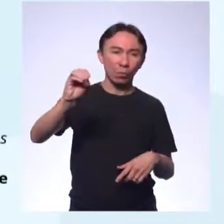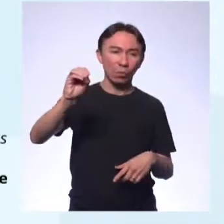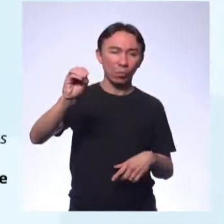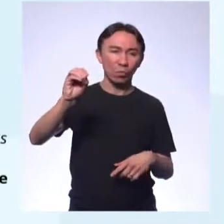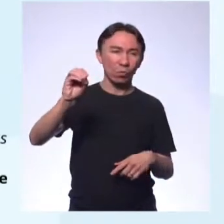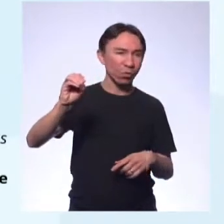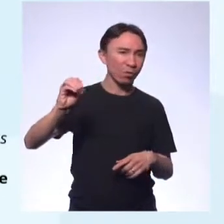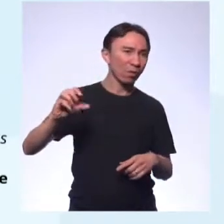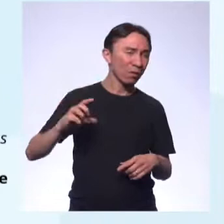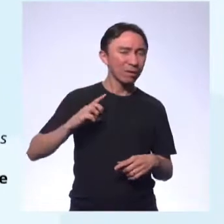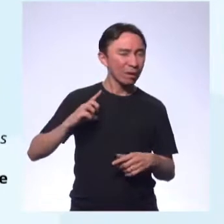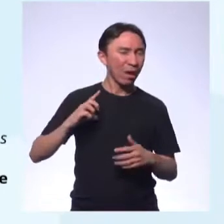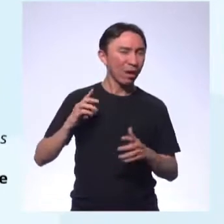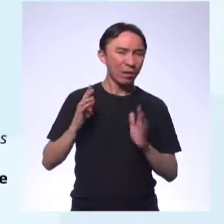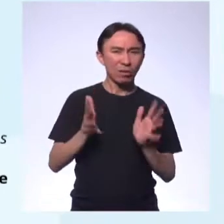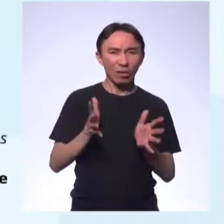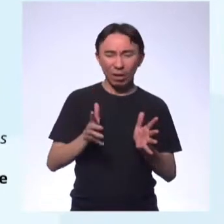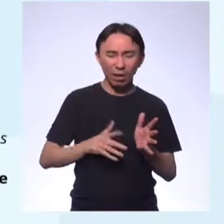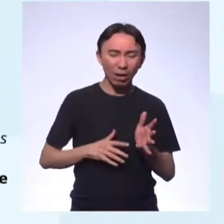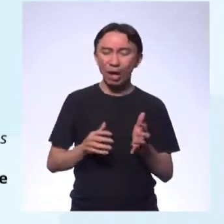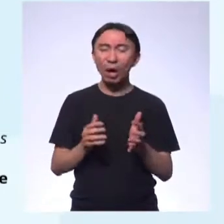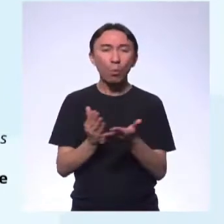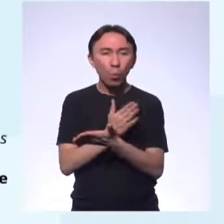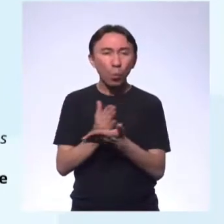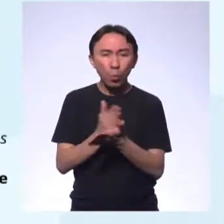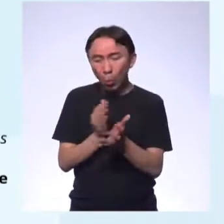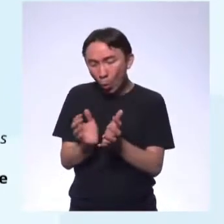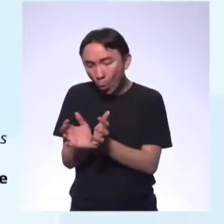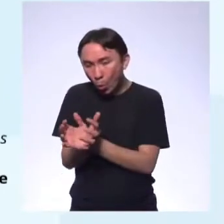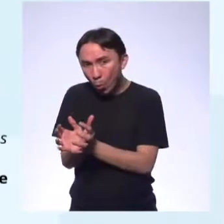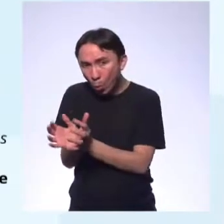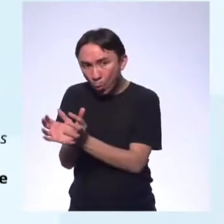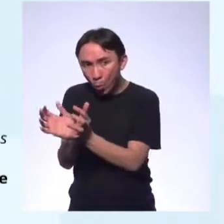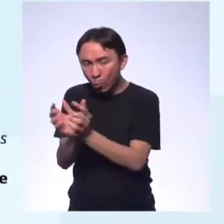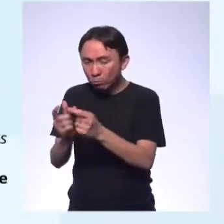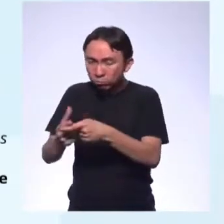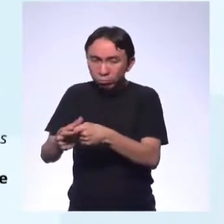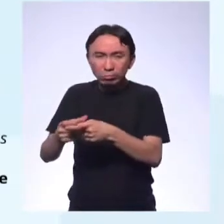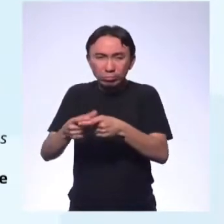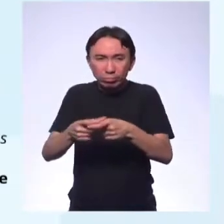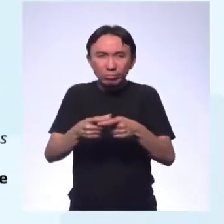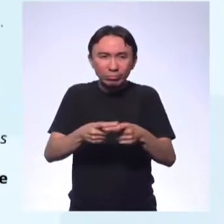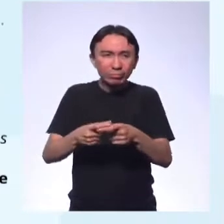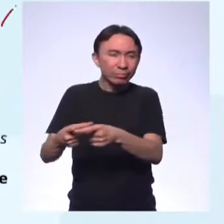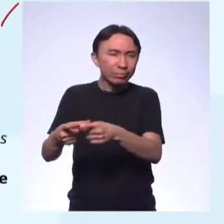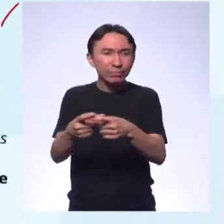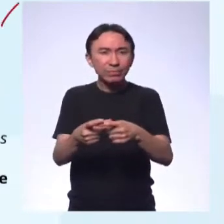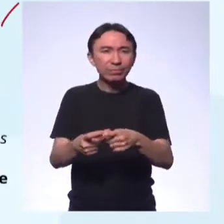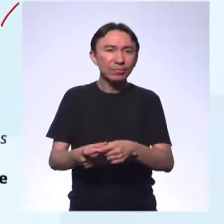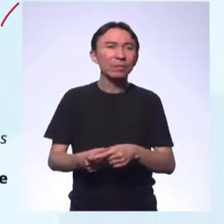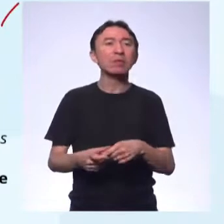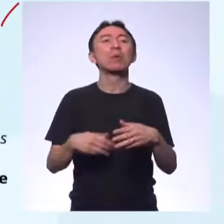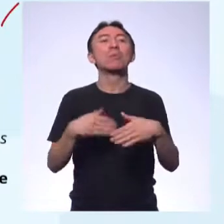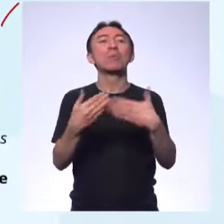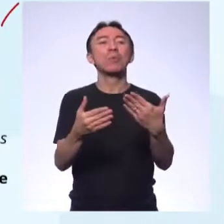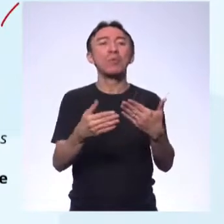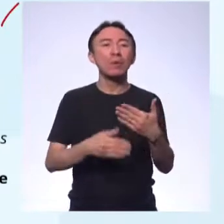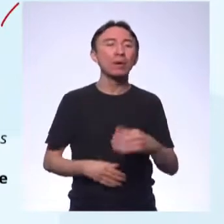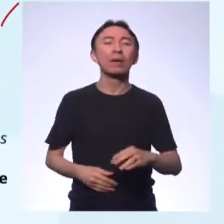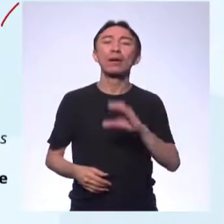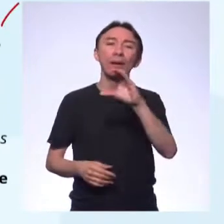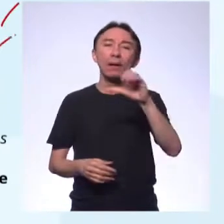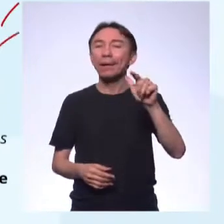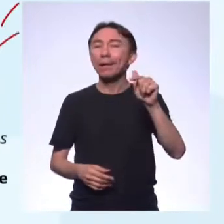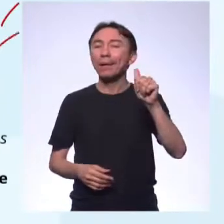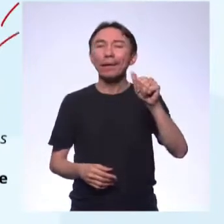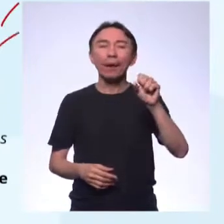ali determinados grupos, determinadas características, né? Aí a gente tem aqui na classe dos